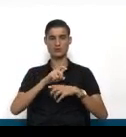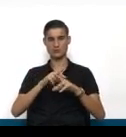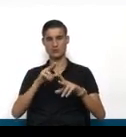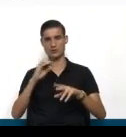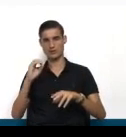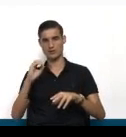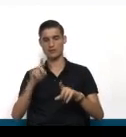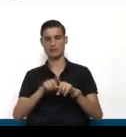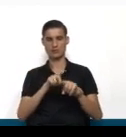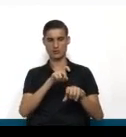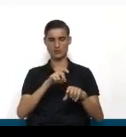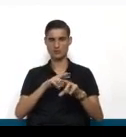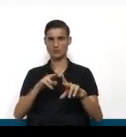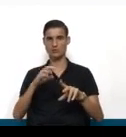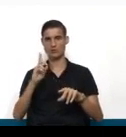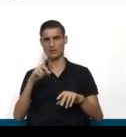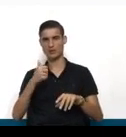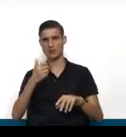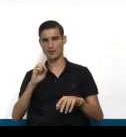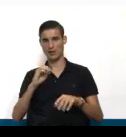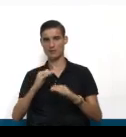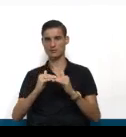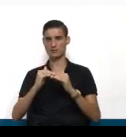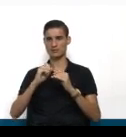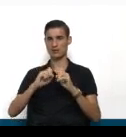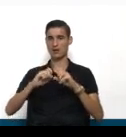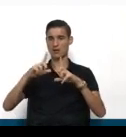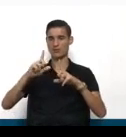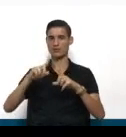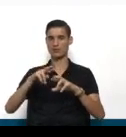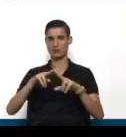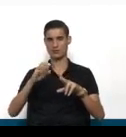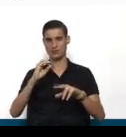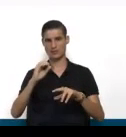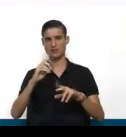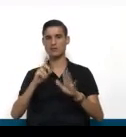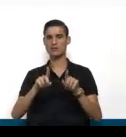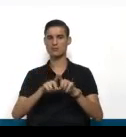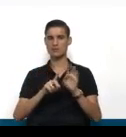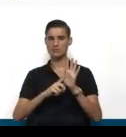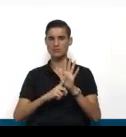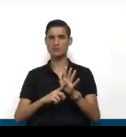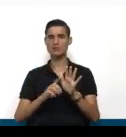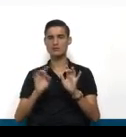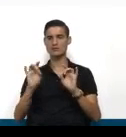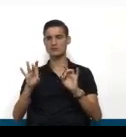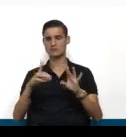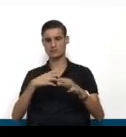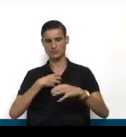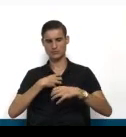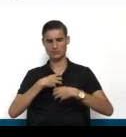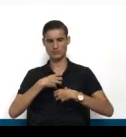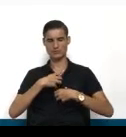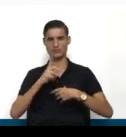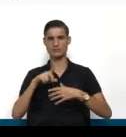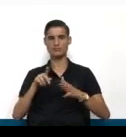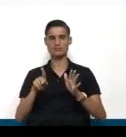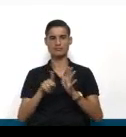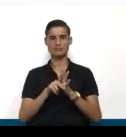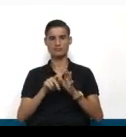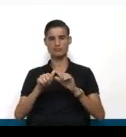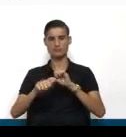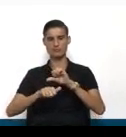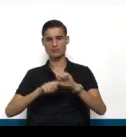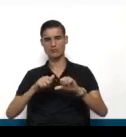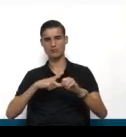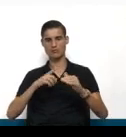x igual a 10, a minha altura igual a 0. E mostrar, né, que essa equação, que essas condições modela